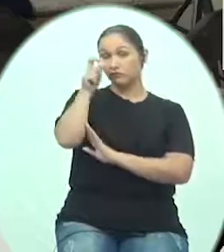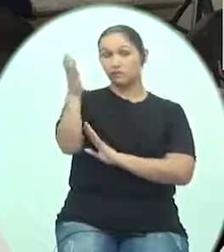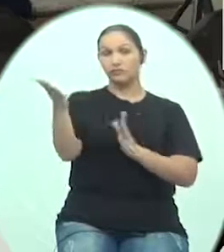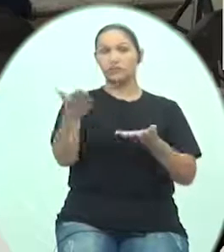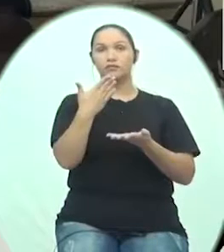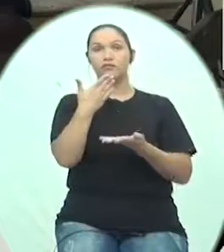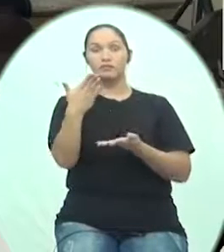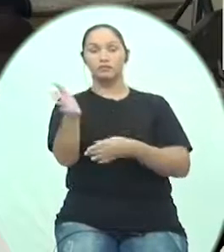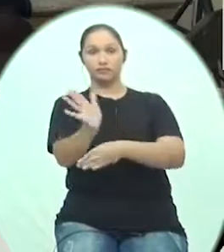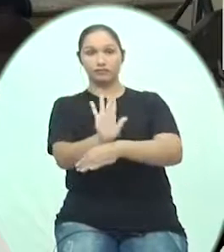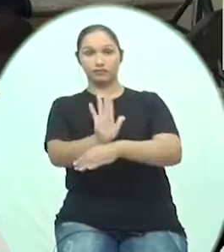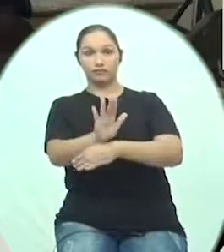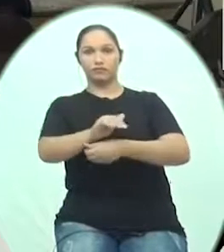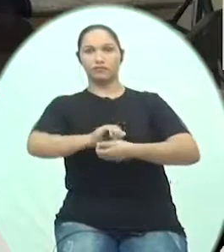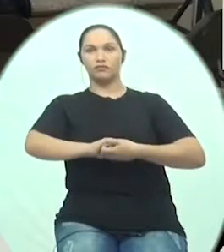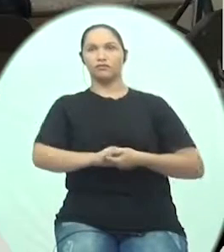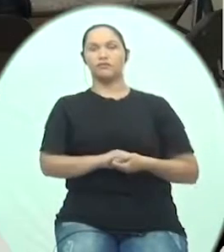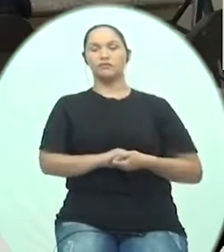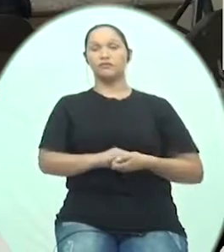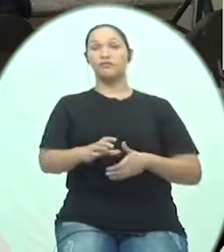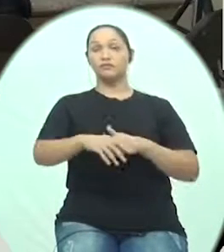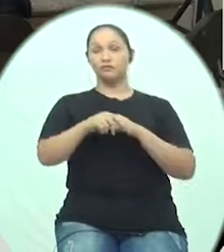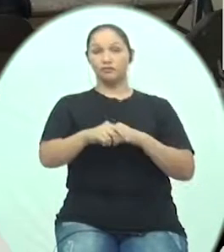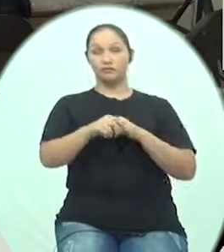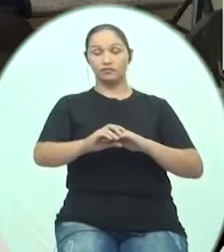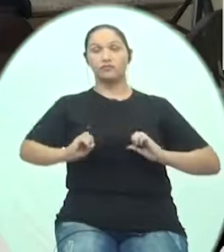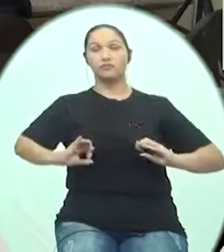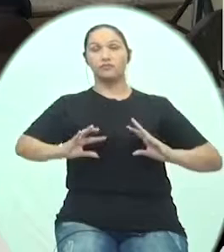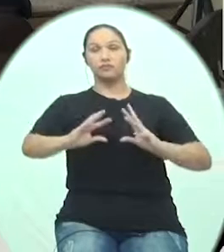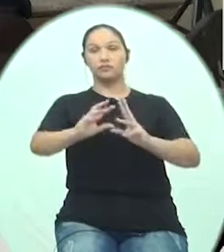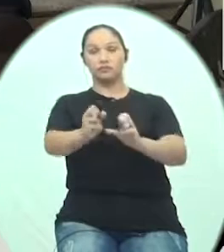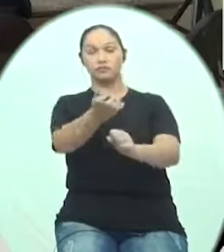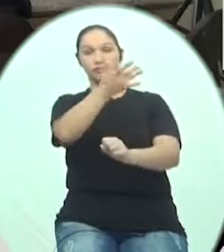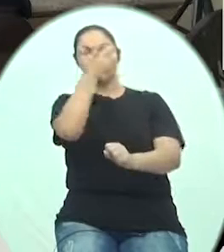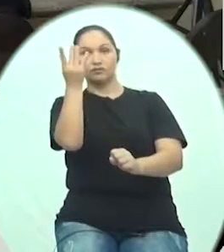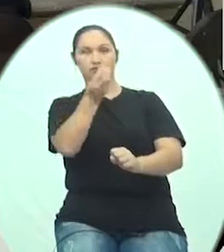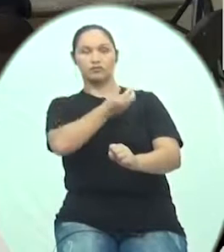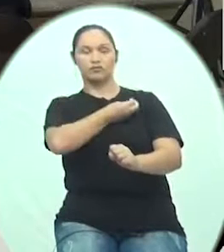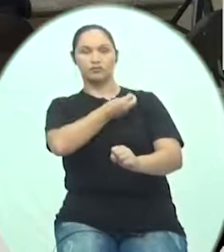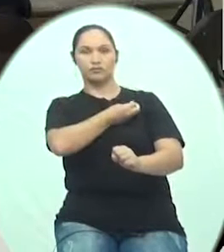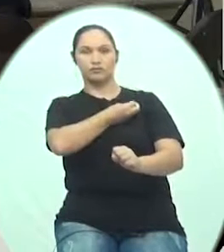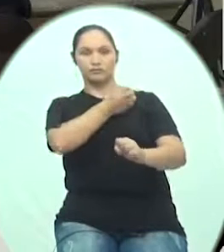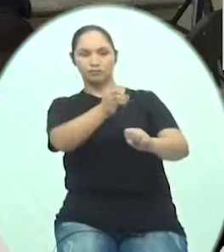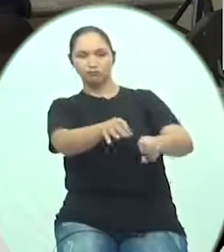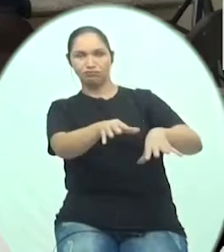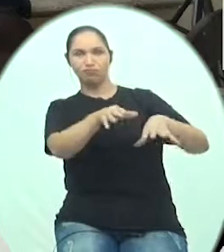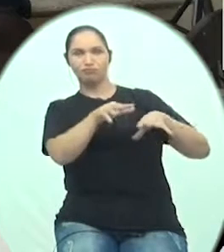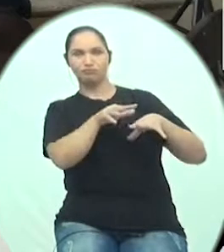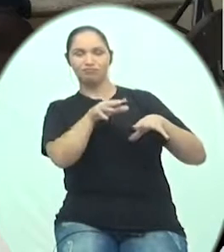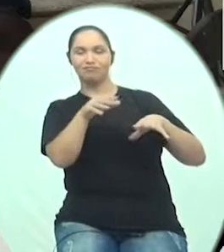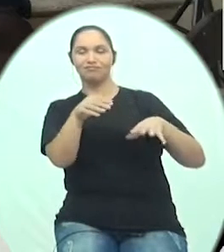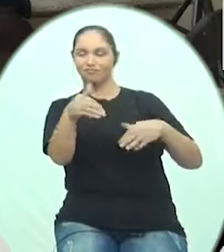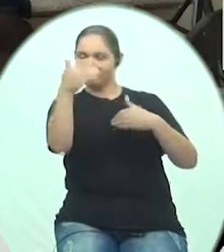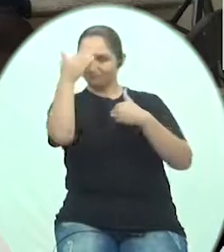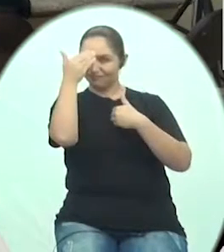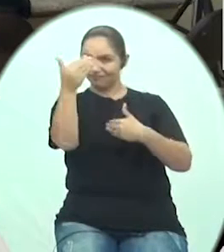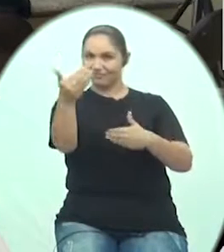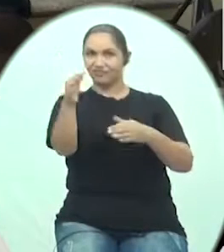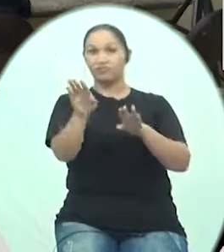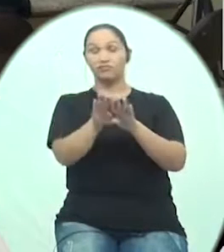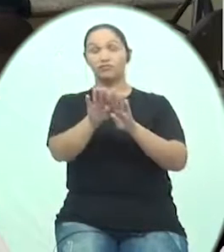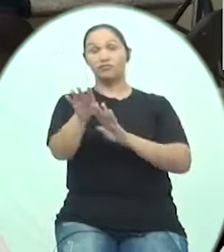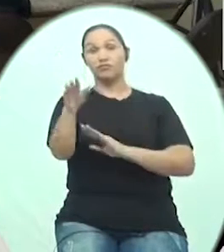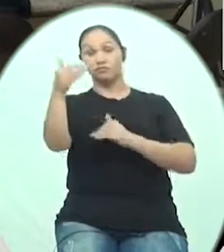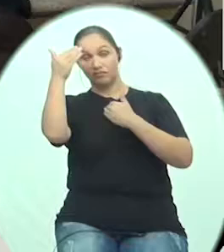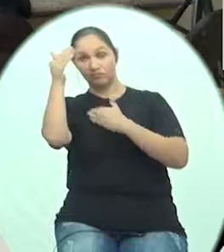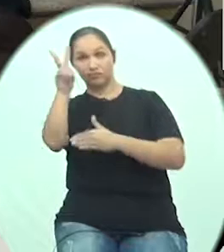pequeno vídeo saudar a todos que se fazem presente nos prestigiam com a sua presença agradecer o vereador